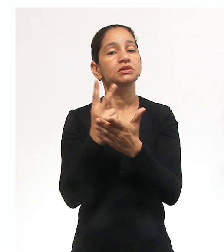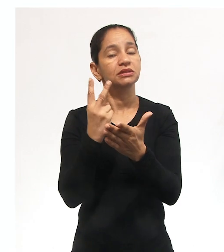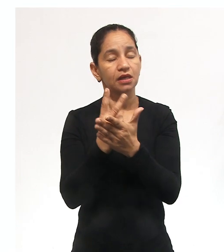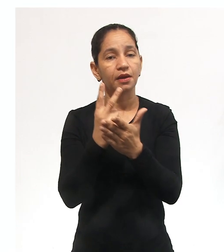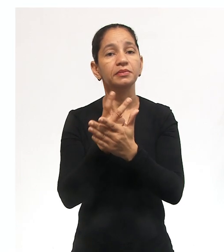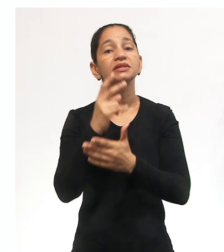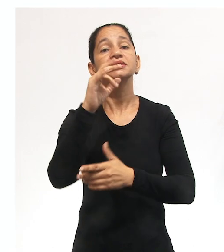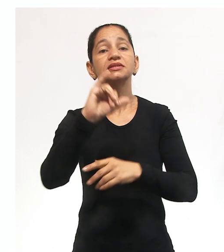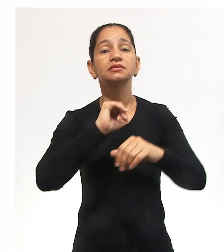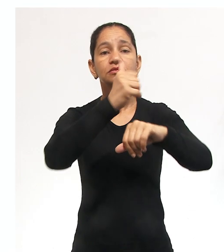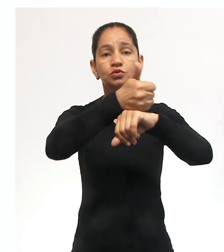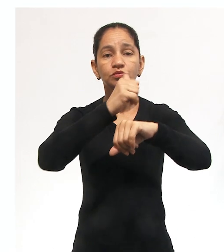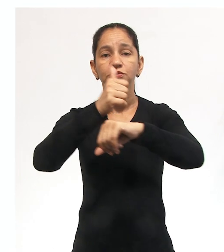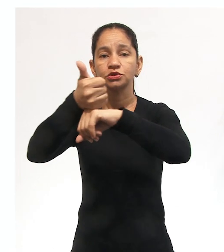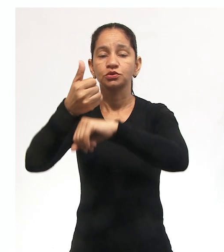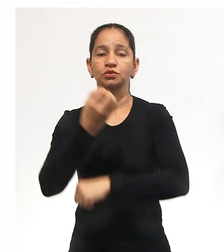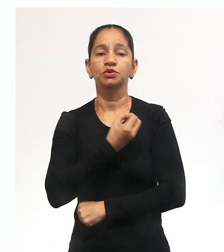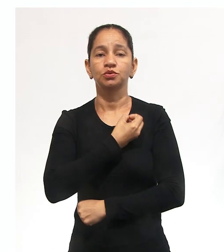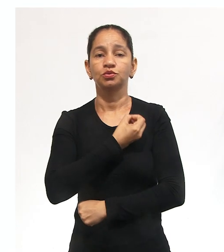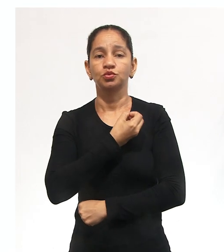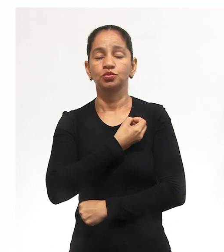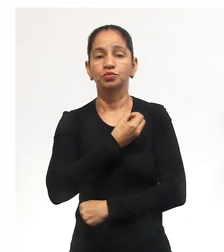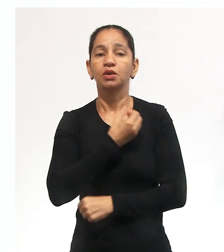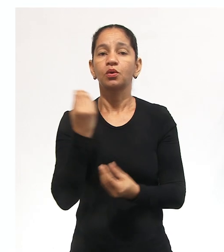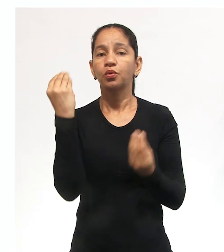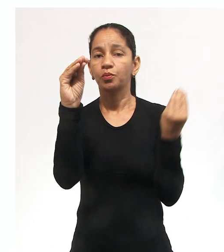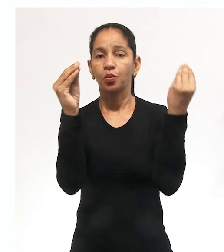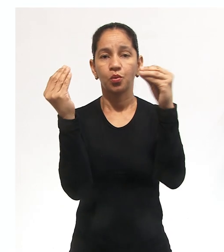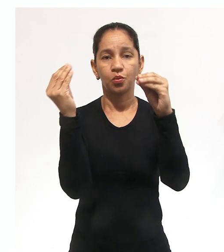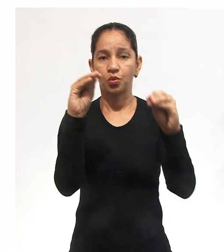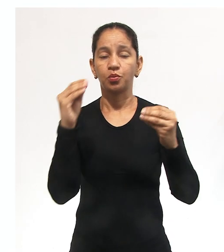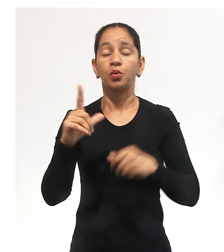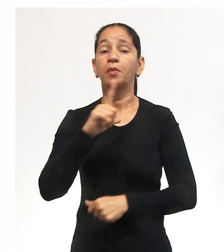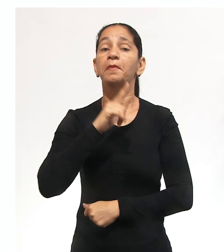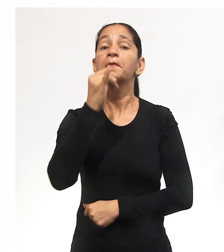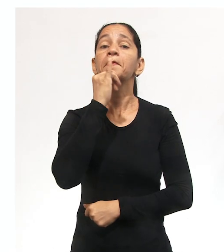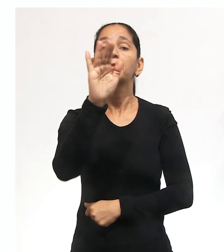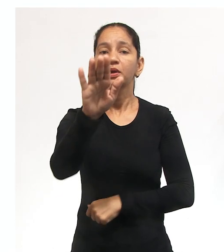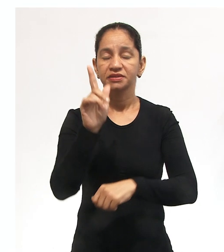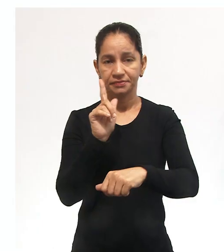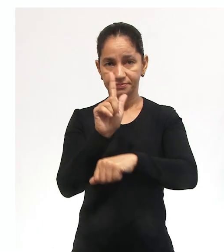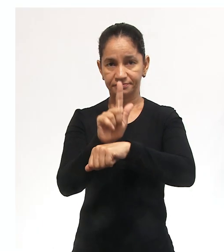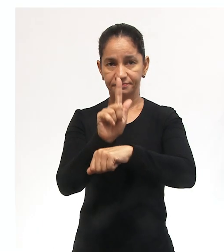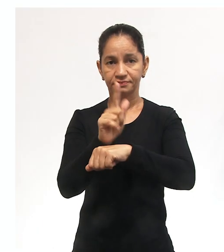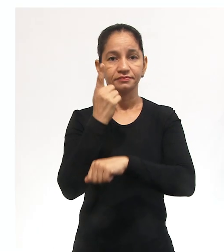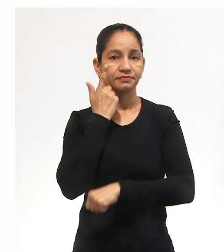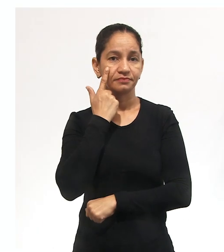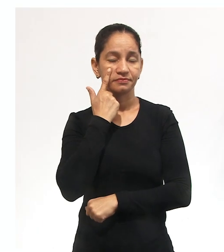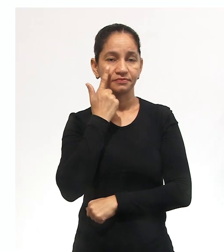for substituir os valores, a gente vai ter aqui que o gerente comercial recebe